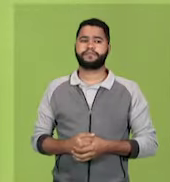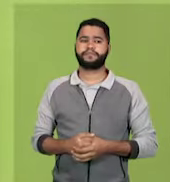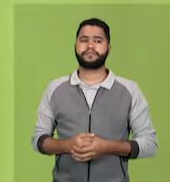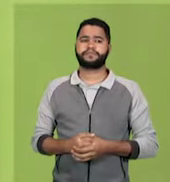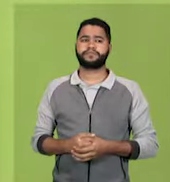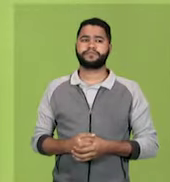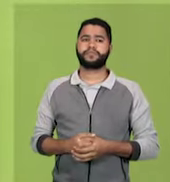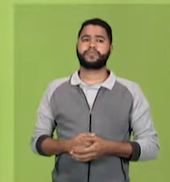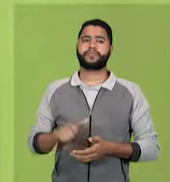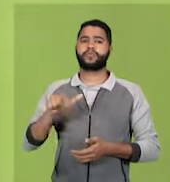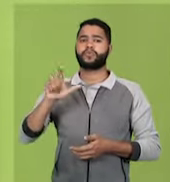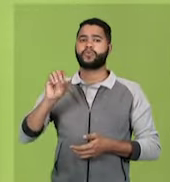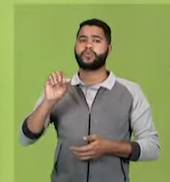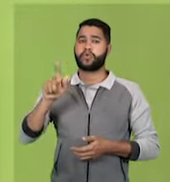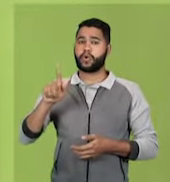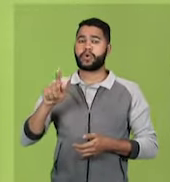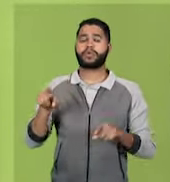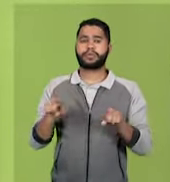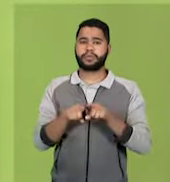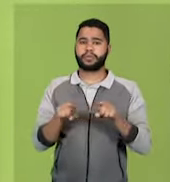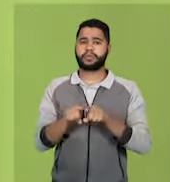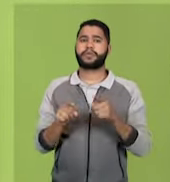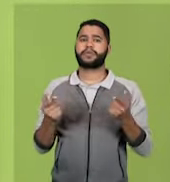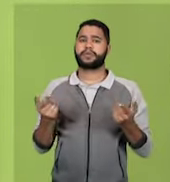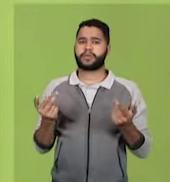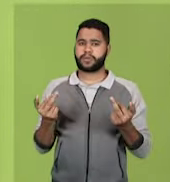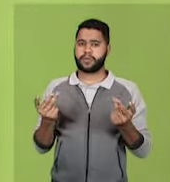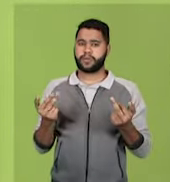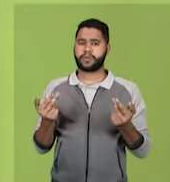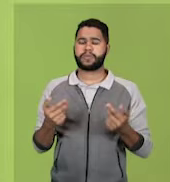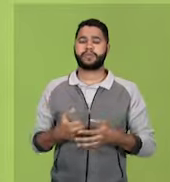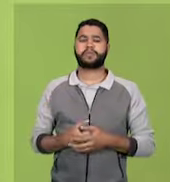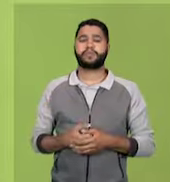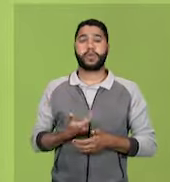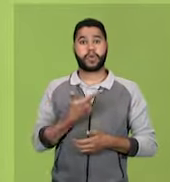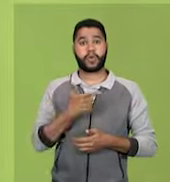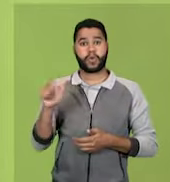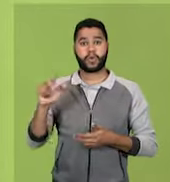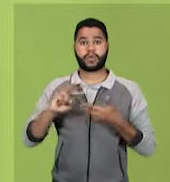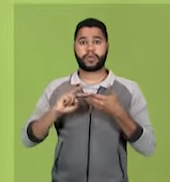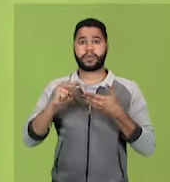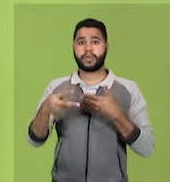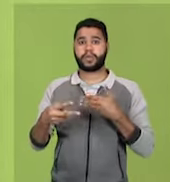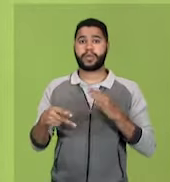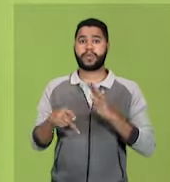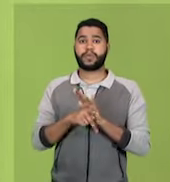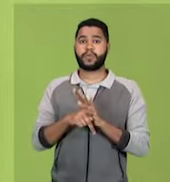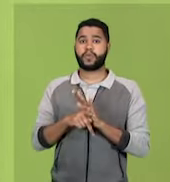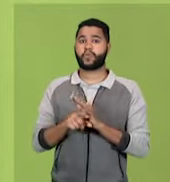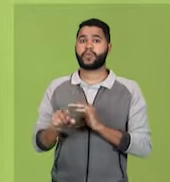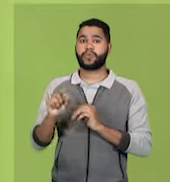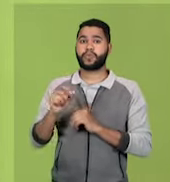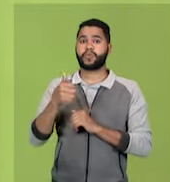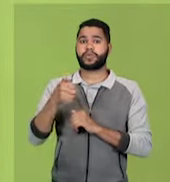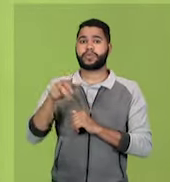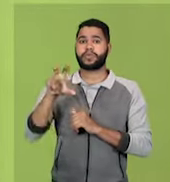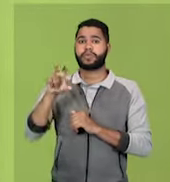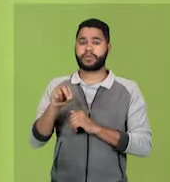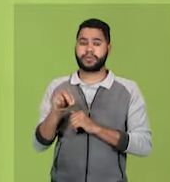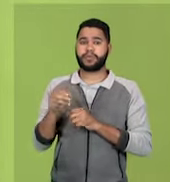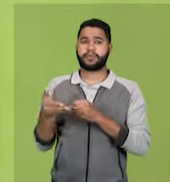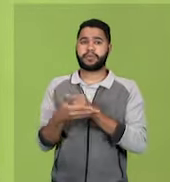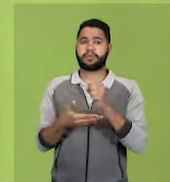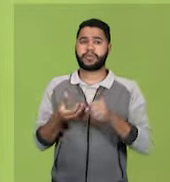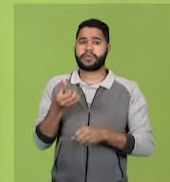o logaritmando também tem que ser igual. Então, essa é outra consequência. Então, eu tenho um logaritmo de 150 na base